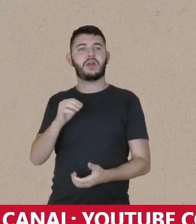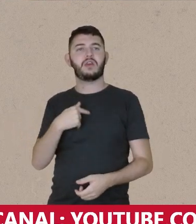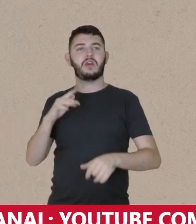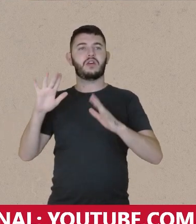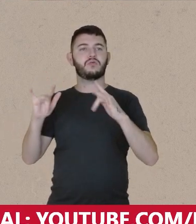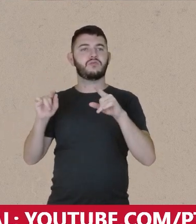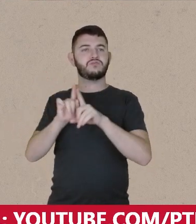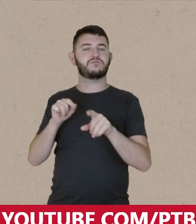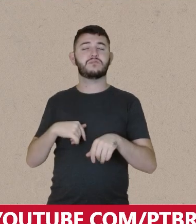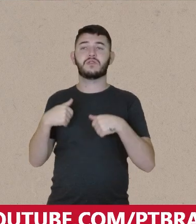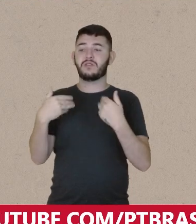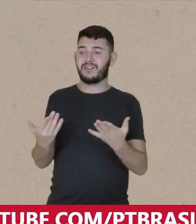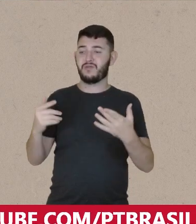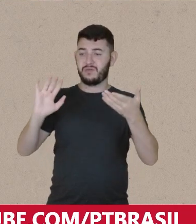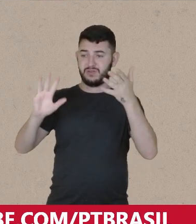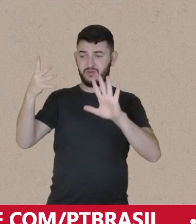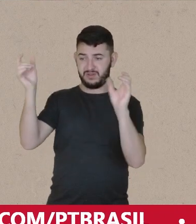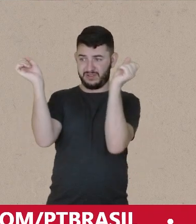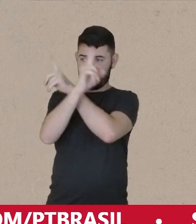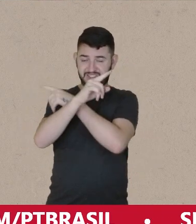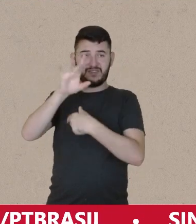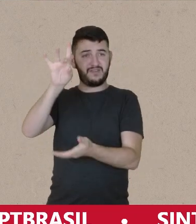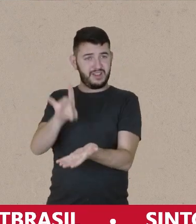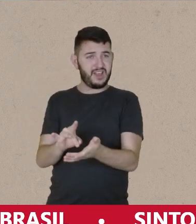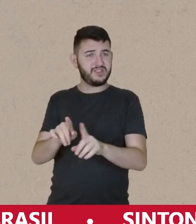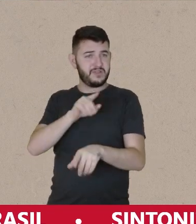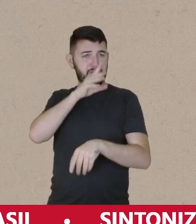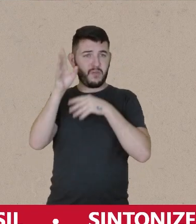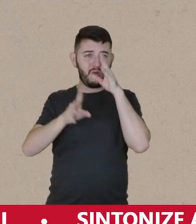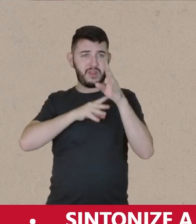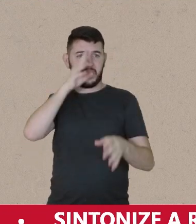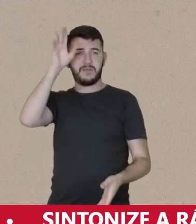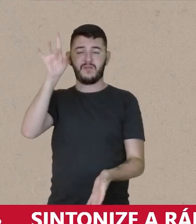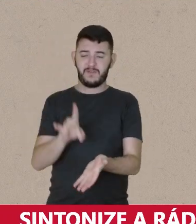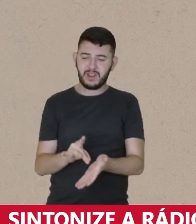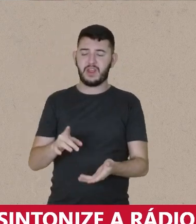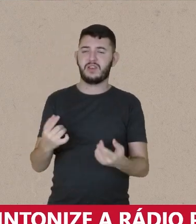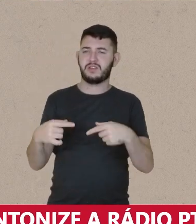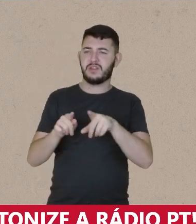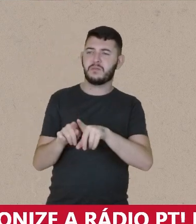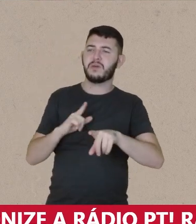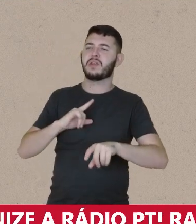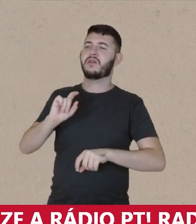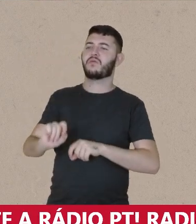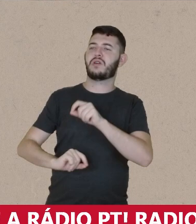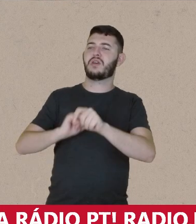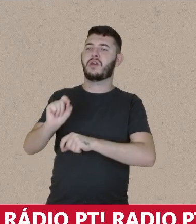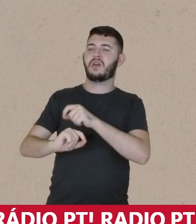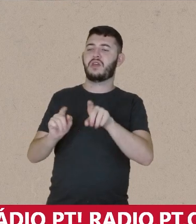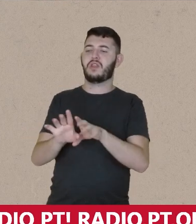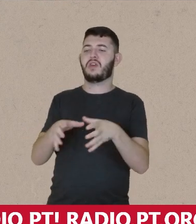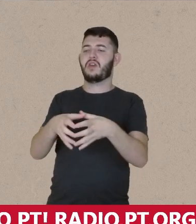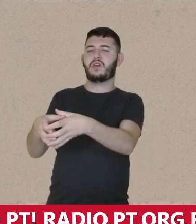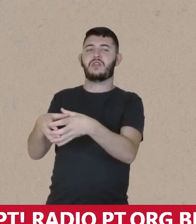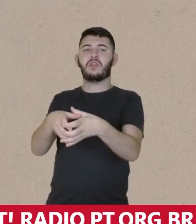é uma situação bastante difícil. Foi polêmico se inserir